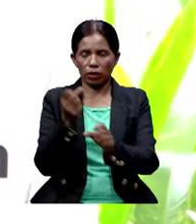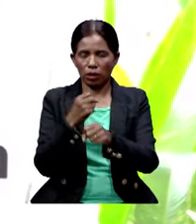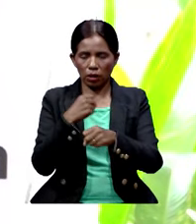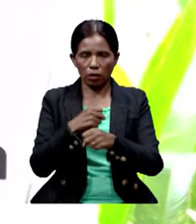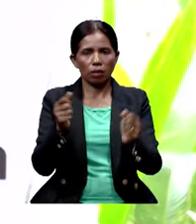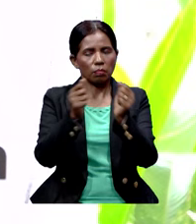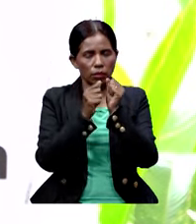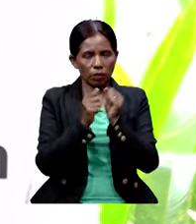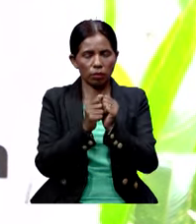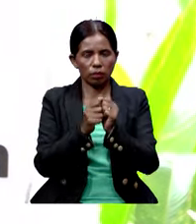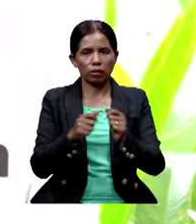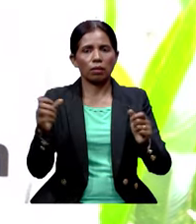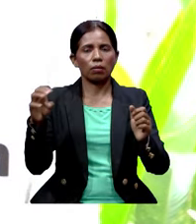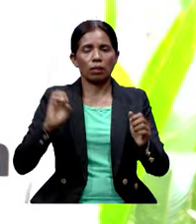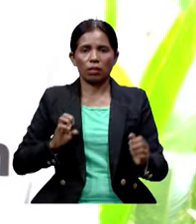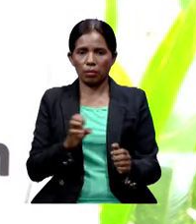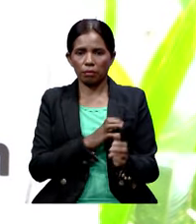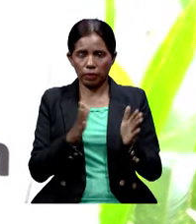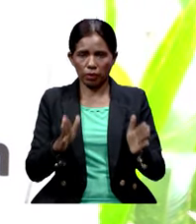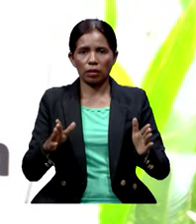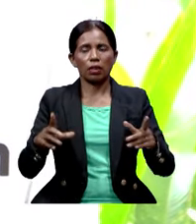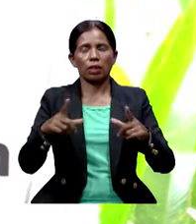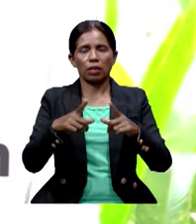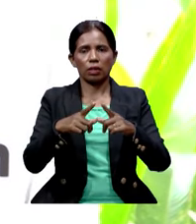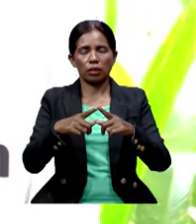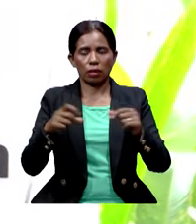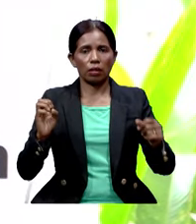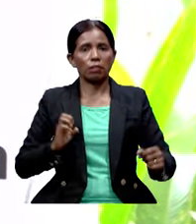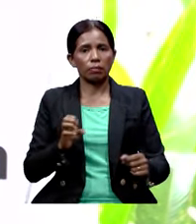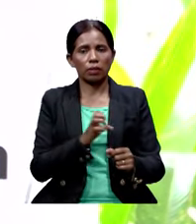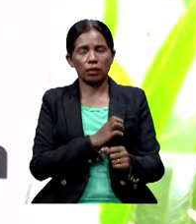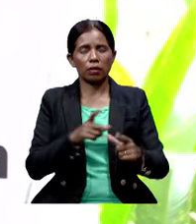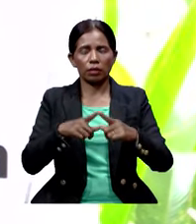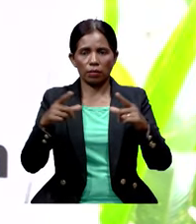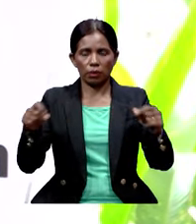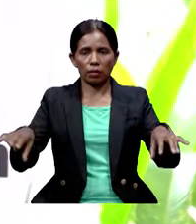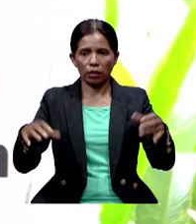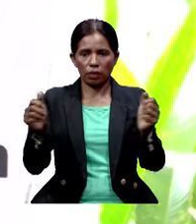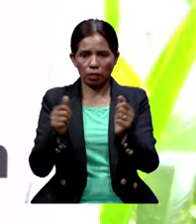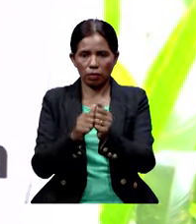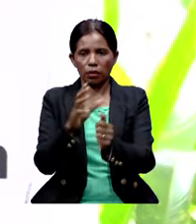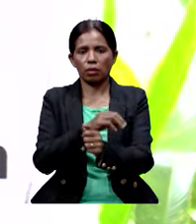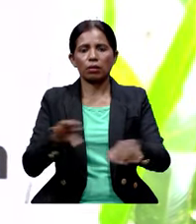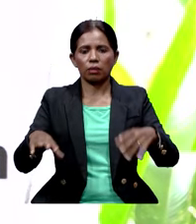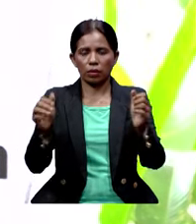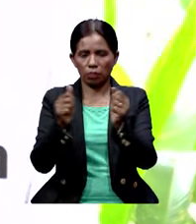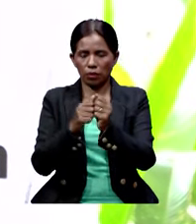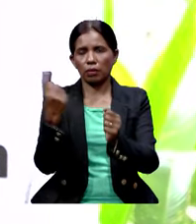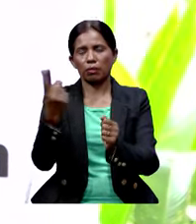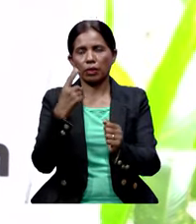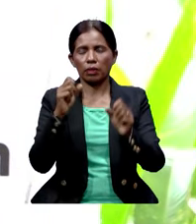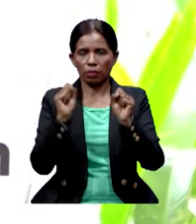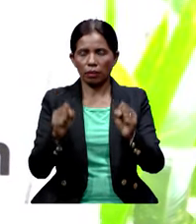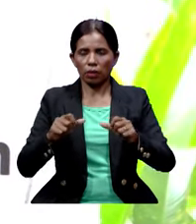embaixada Japão. E espera kata serviço entre parte rua e dané bele continua na pati. Hoje